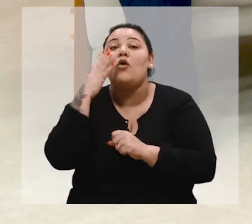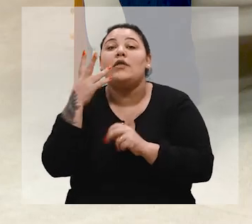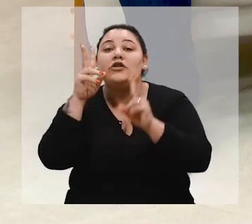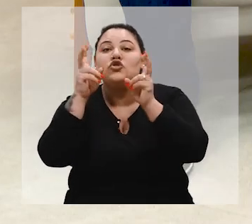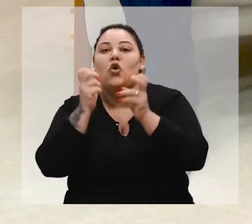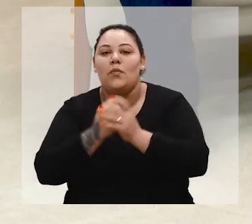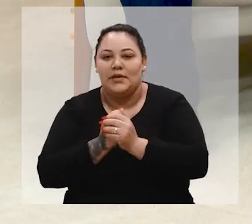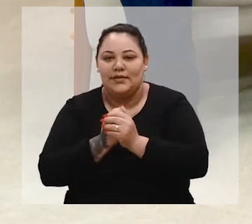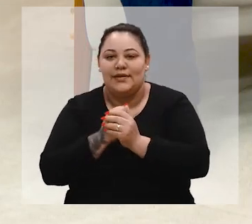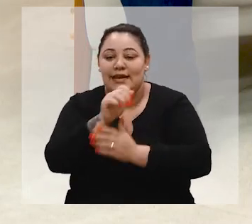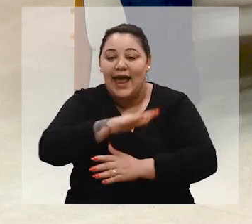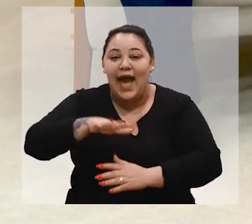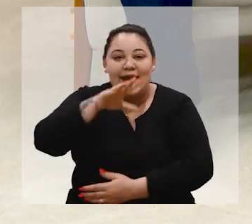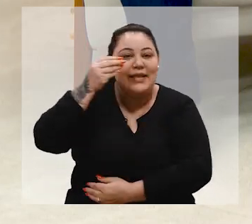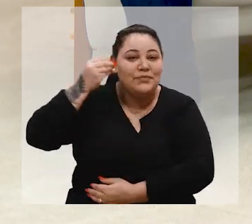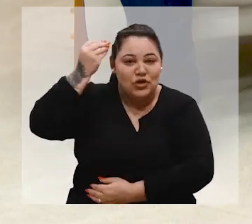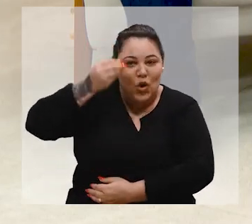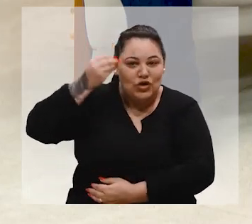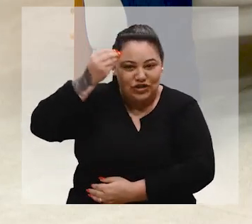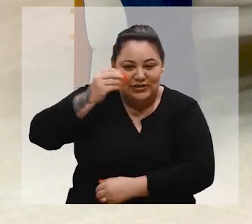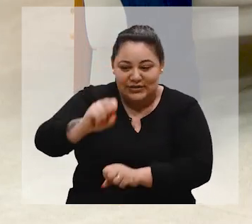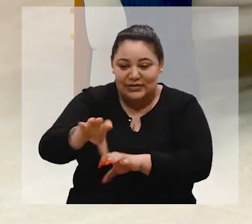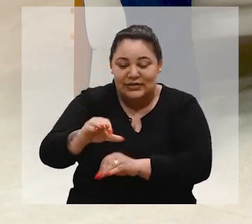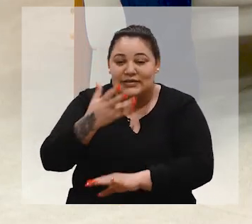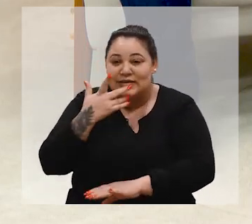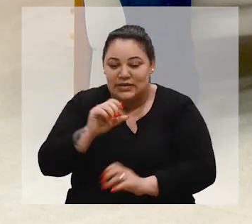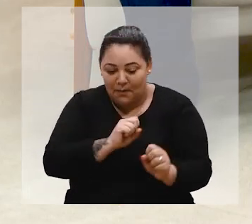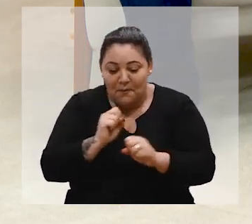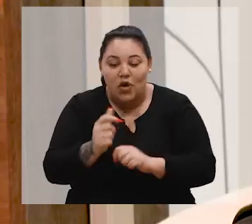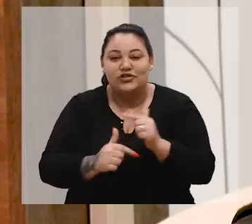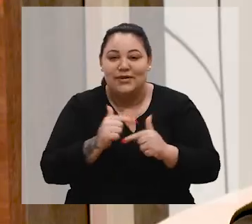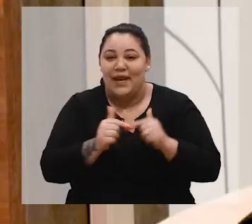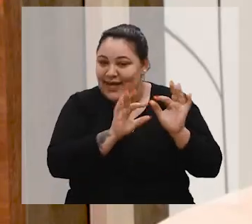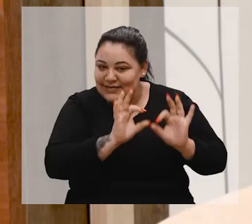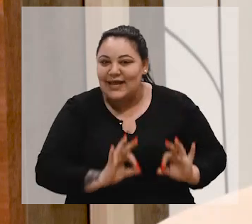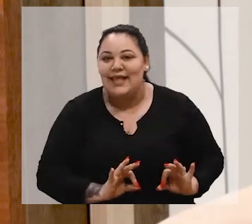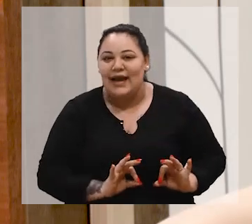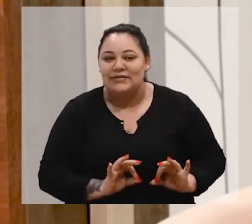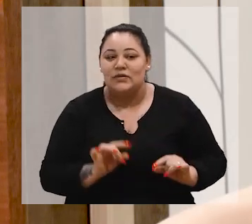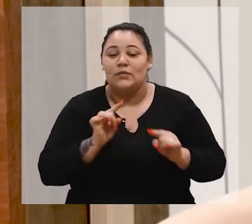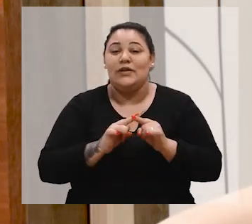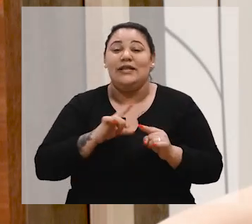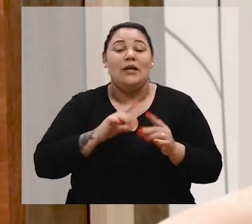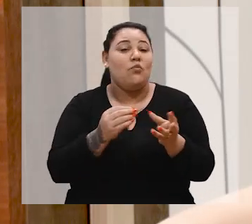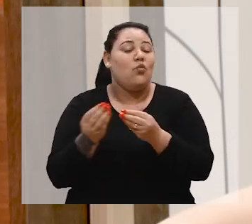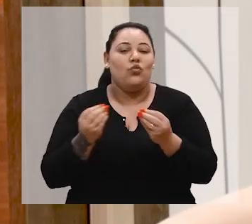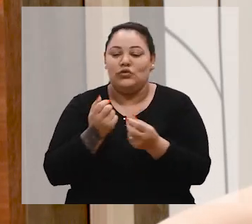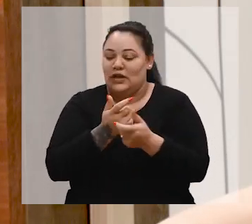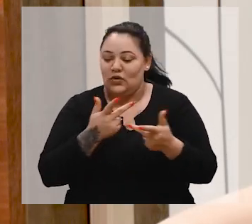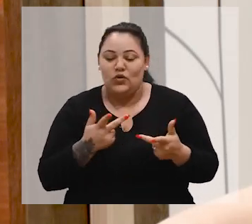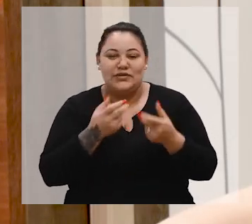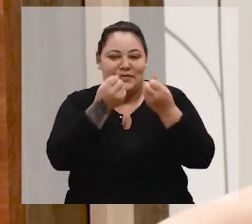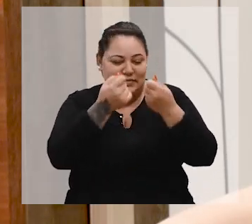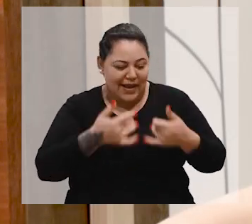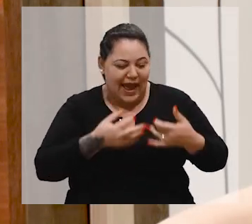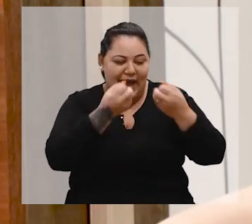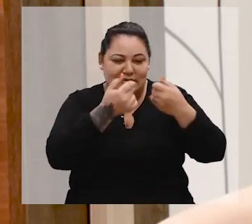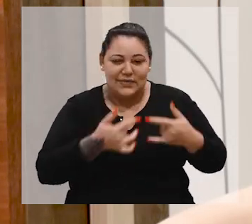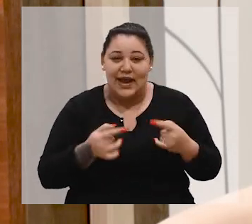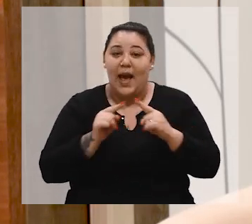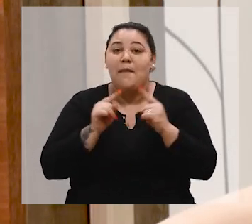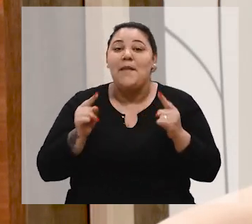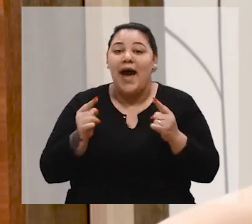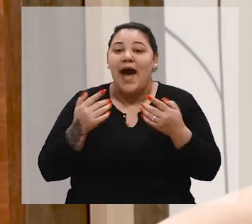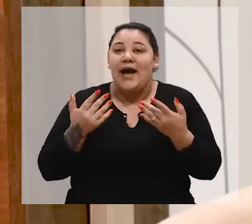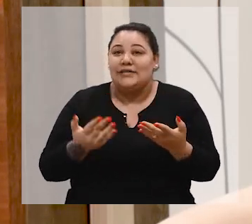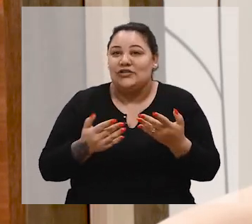sobre aquilo. Uhum. E aí na psicoeducação a gente pode estar trabalhando, porque assim, tem tanta coisa para trazer sobre esse